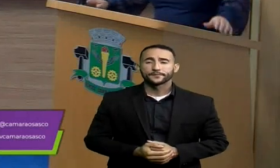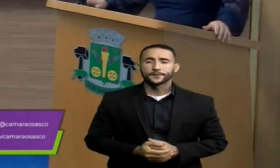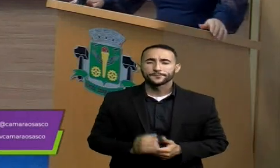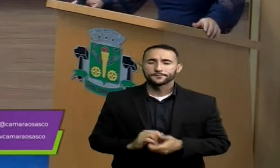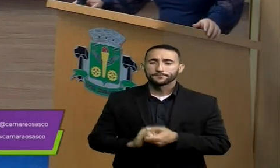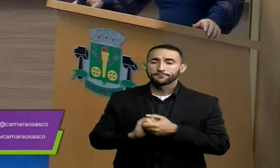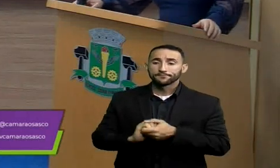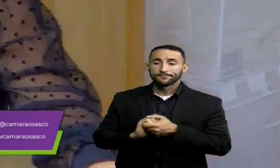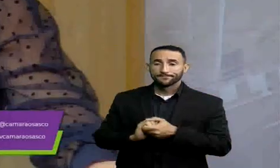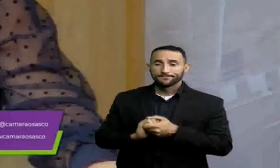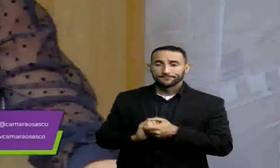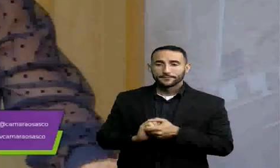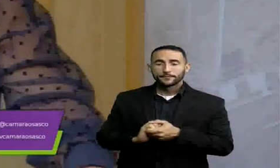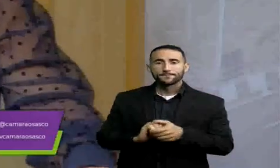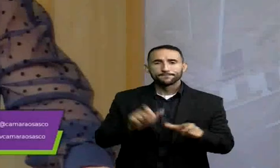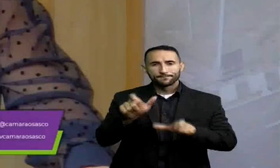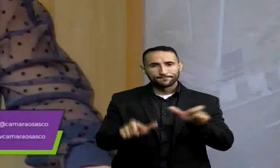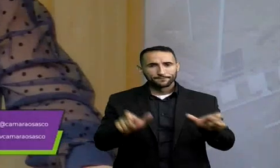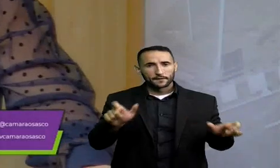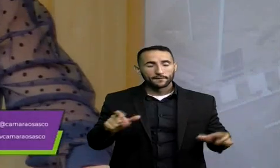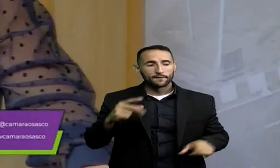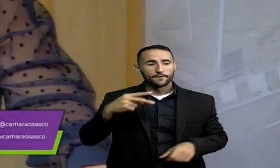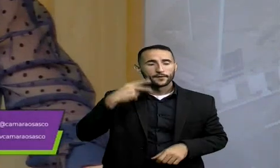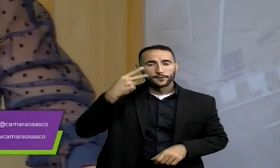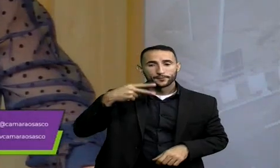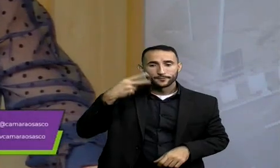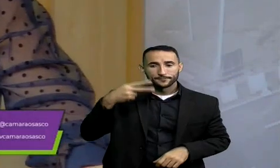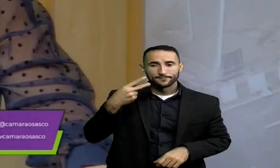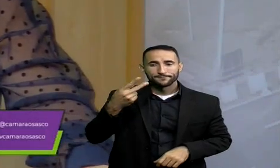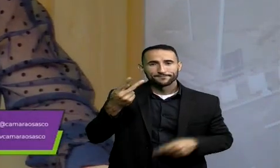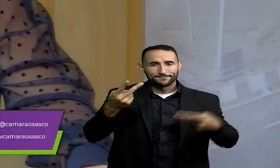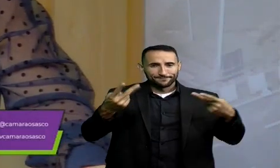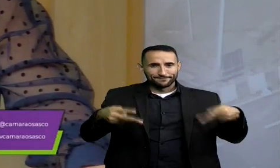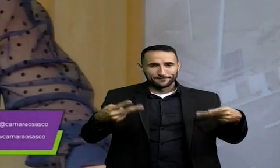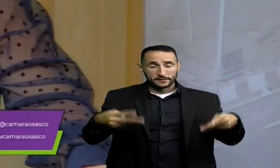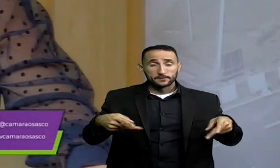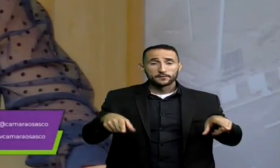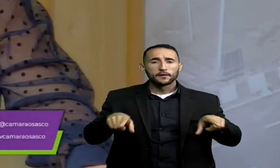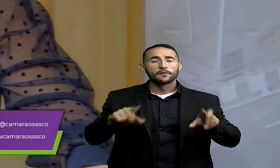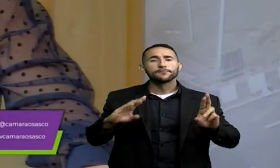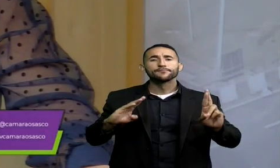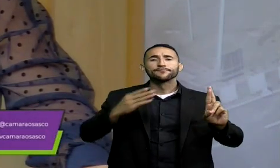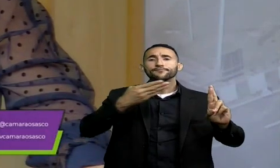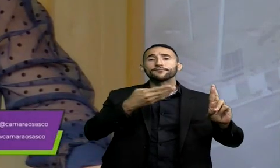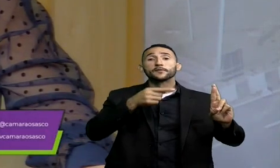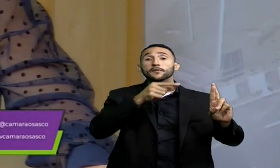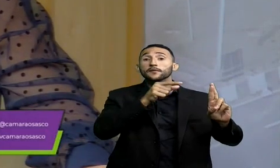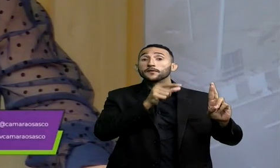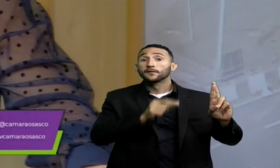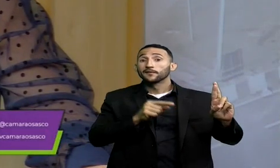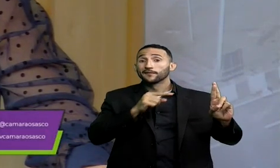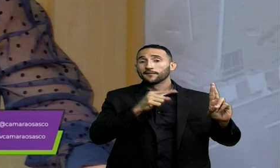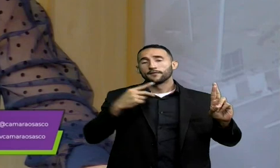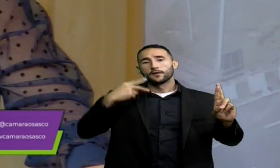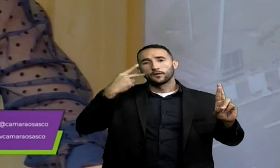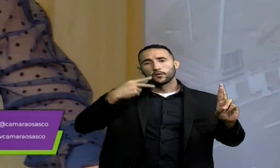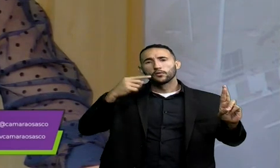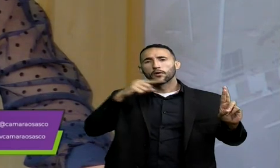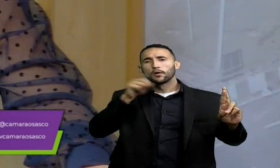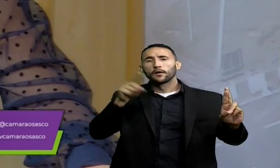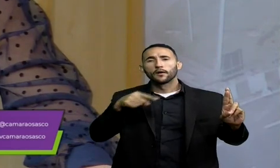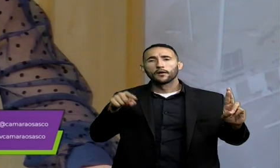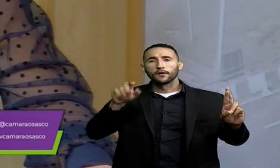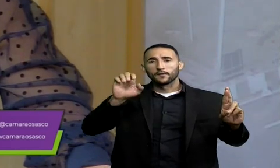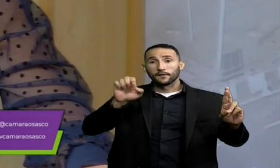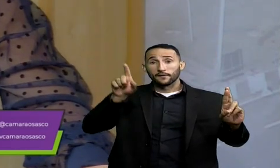cumprimentar os vereadores em nome aqui do nosso Vereador Zé Carlos do Batista